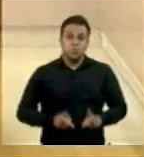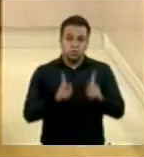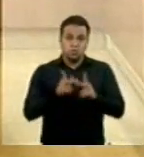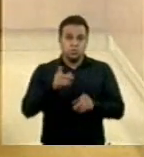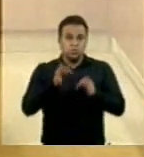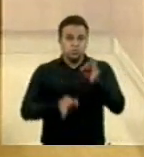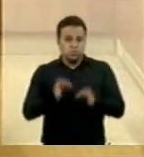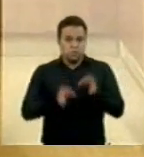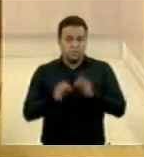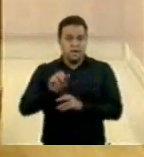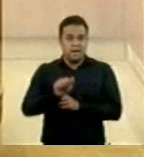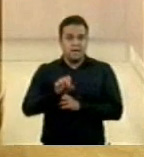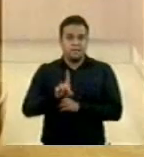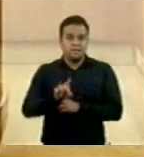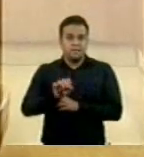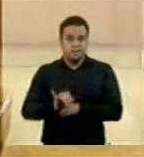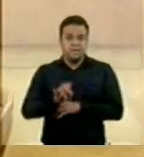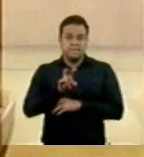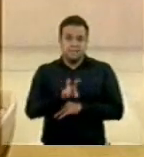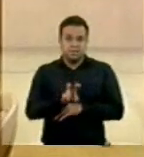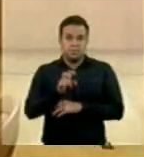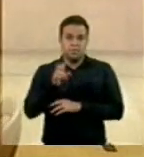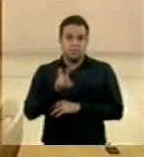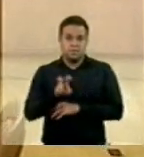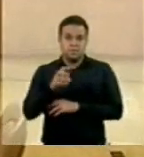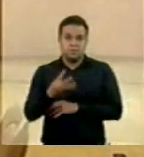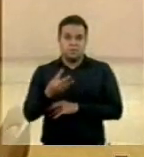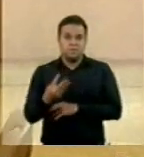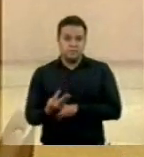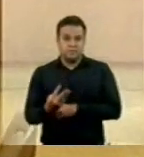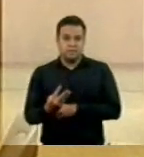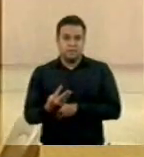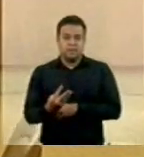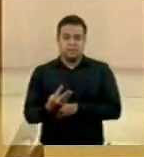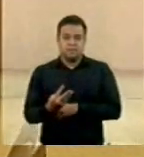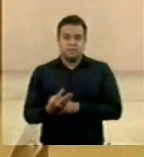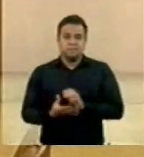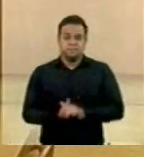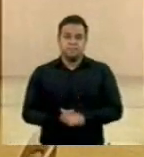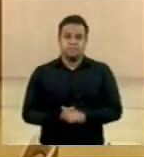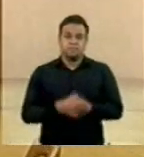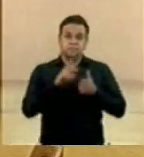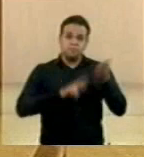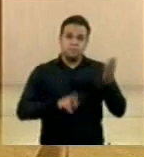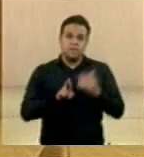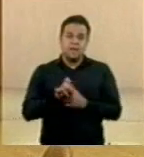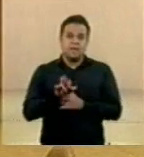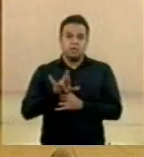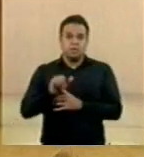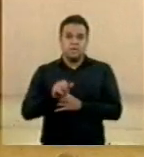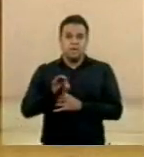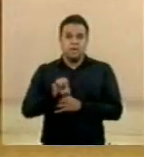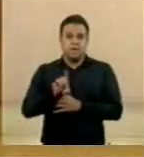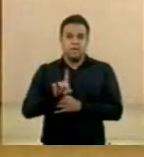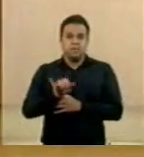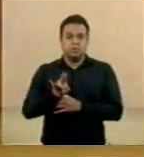julgamento da ação direta de inconstitucionalidade 5.543 da relatoria do ministro Edson Fachin. A Vossa